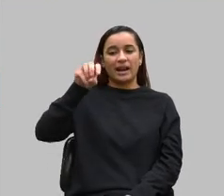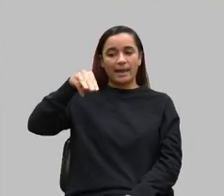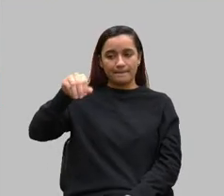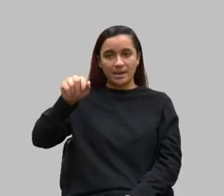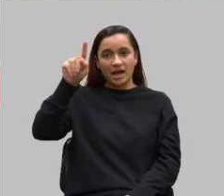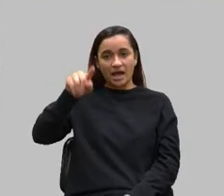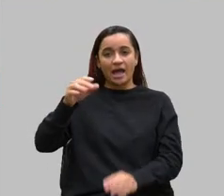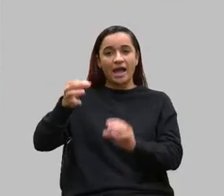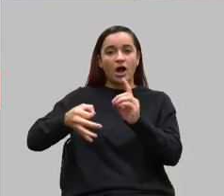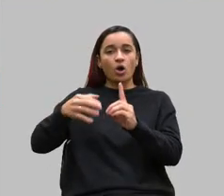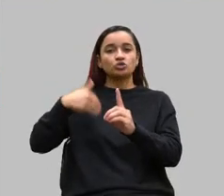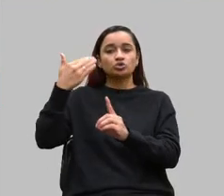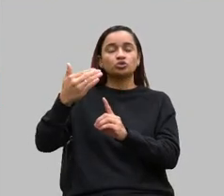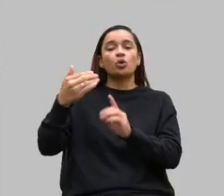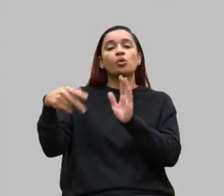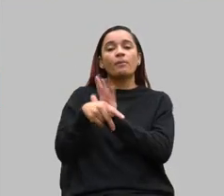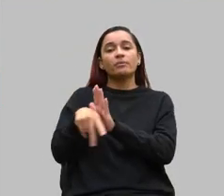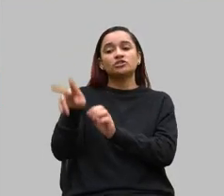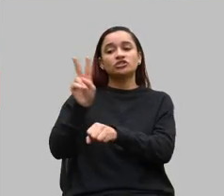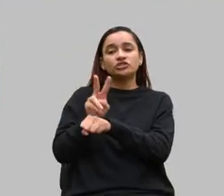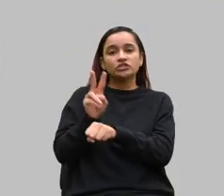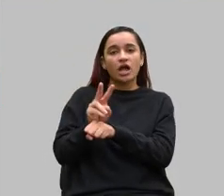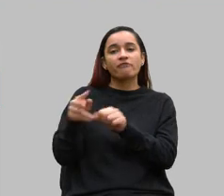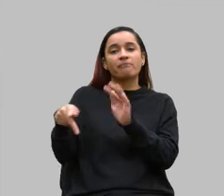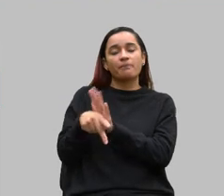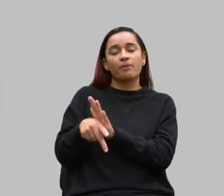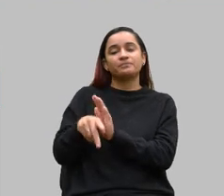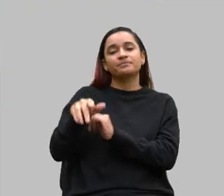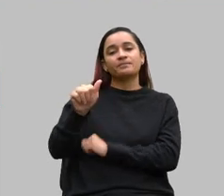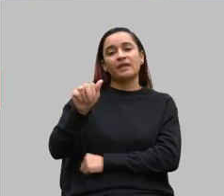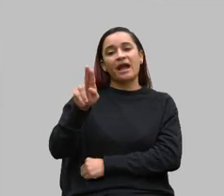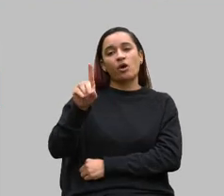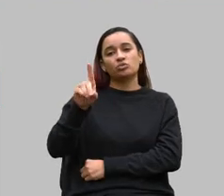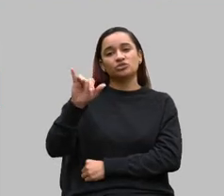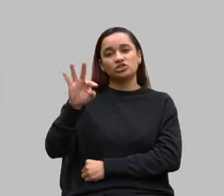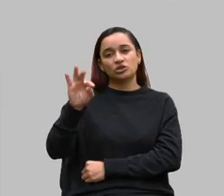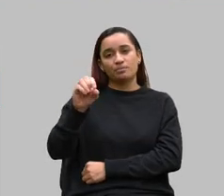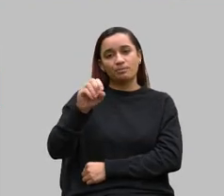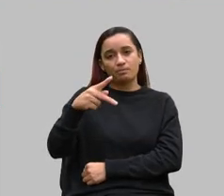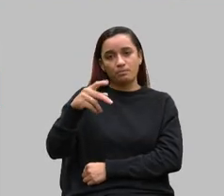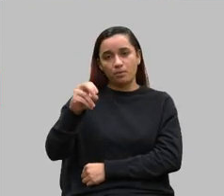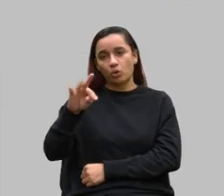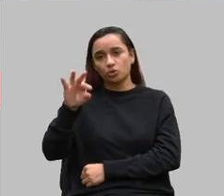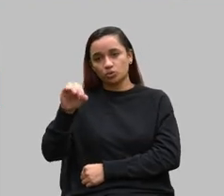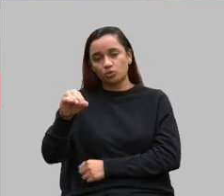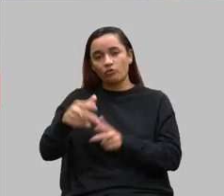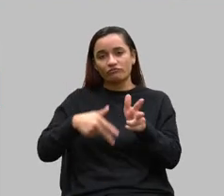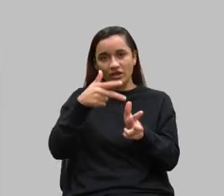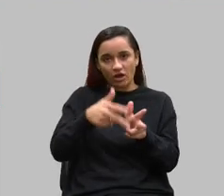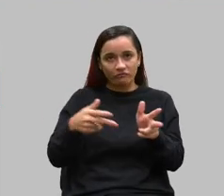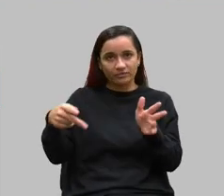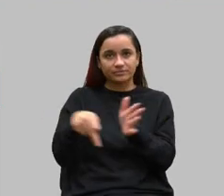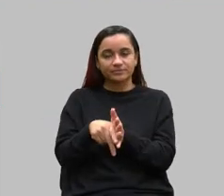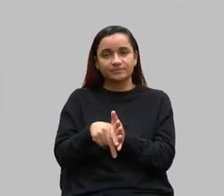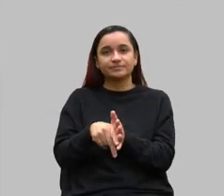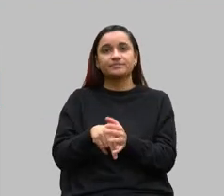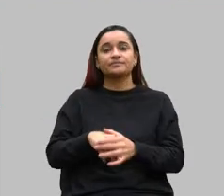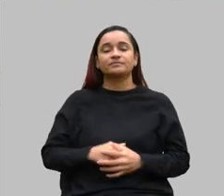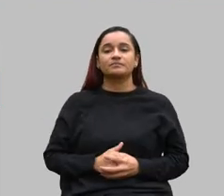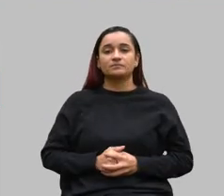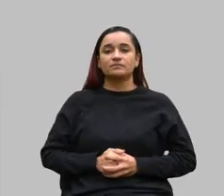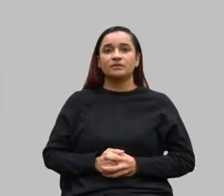Audi Porto ferrovia unidade de auditoria especializada em infraestrutura portuária e